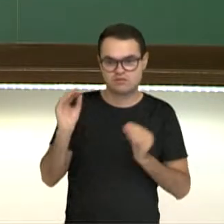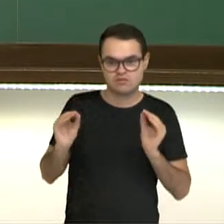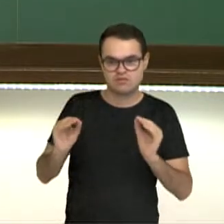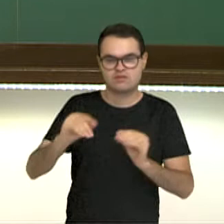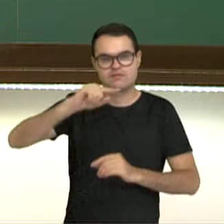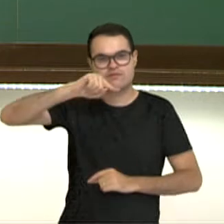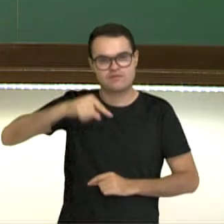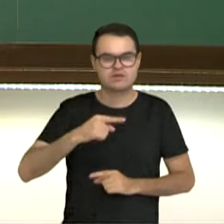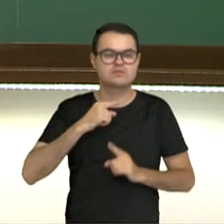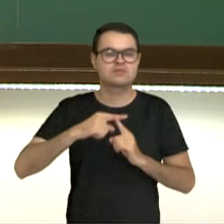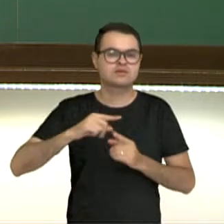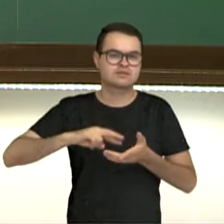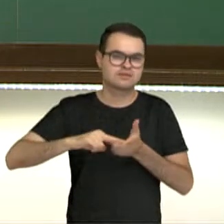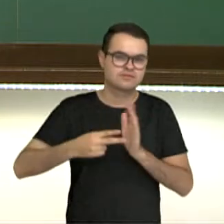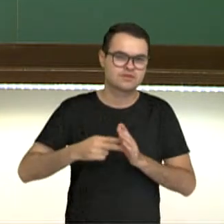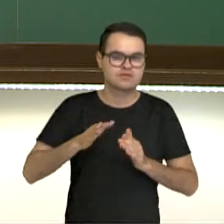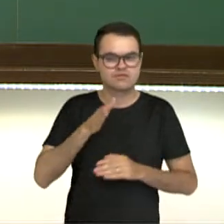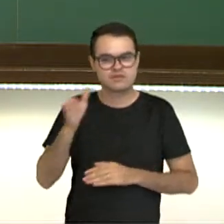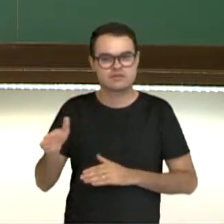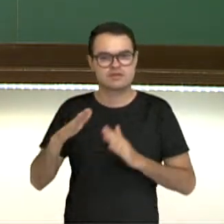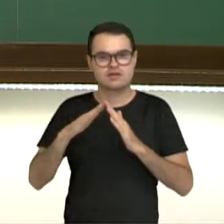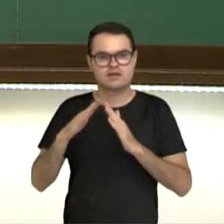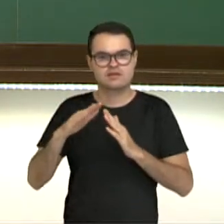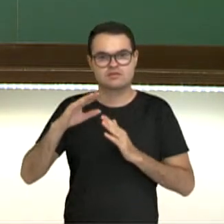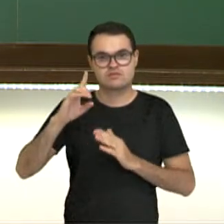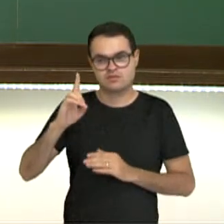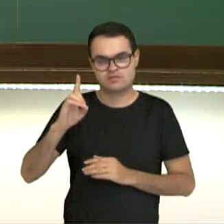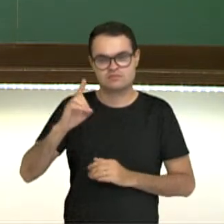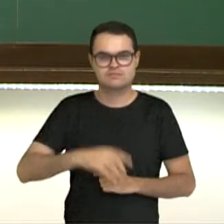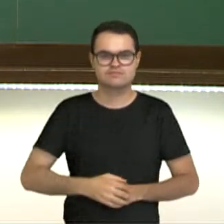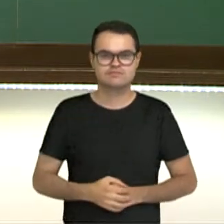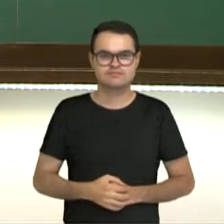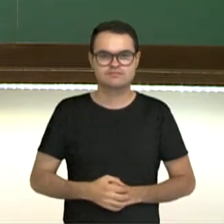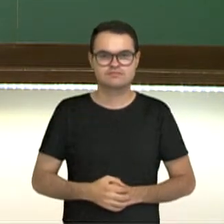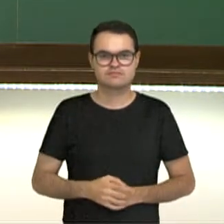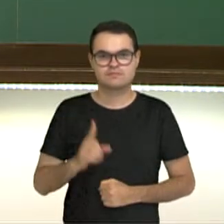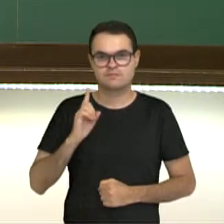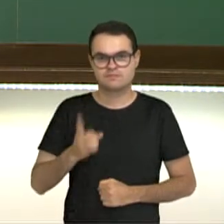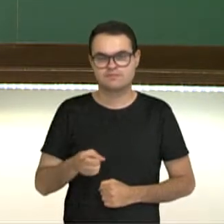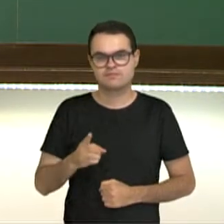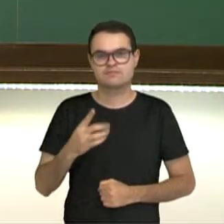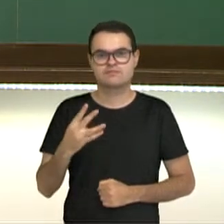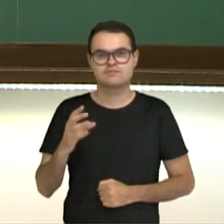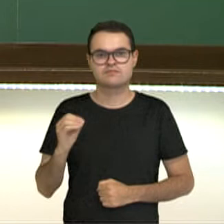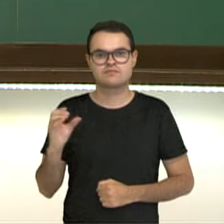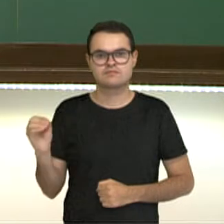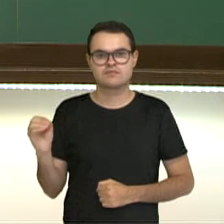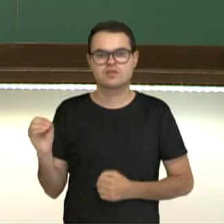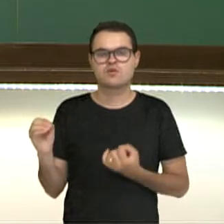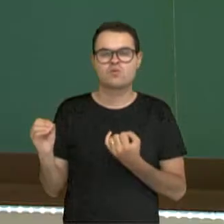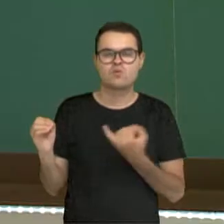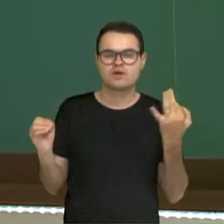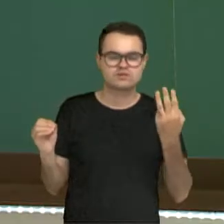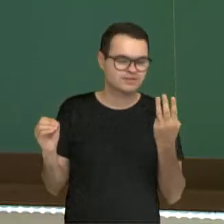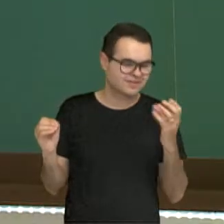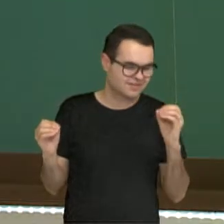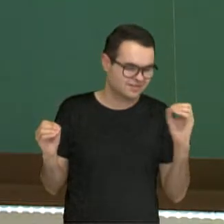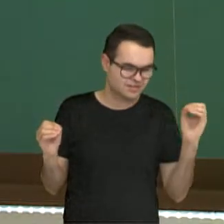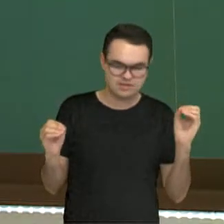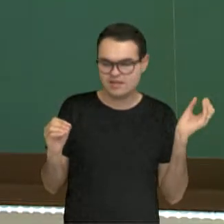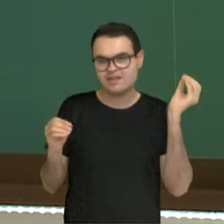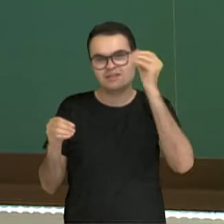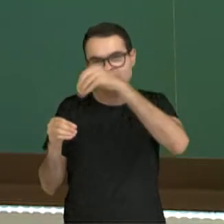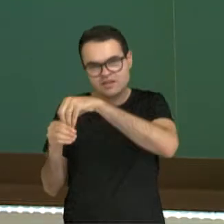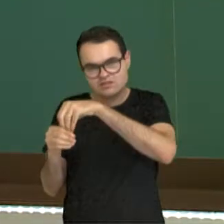vírgula, porque significa que eu estou indo para a casa dos décimos. Então, 1.400, quantos 300 caberiam aqui dentro